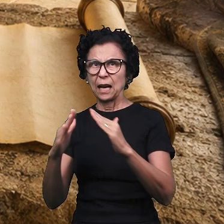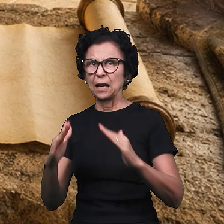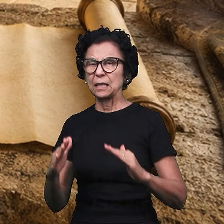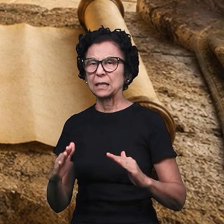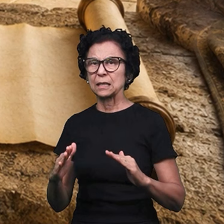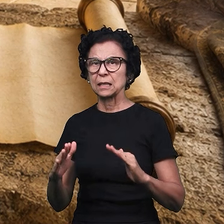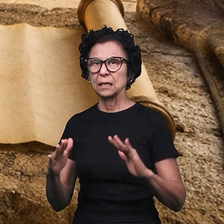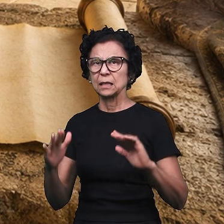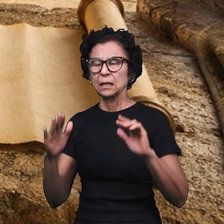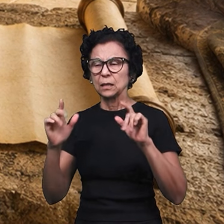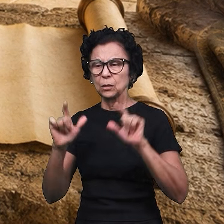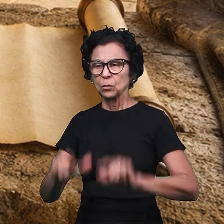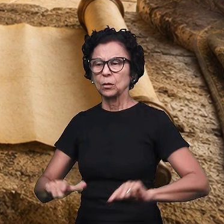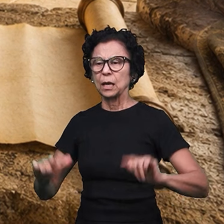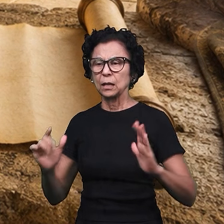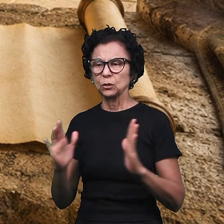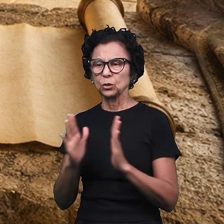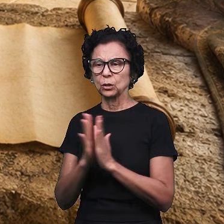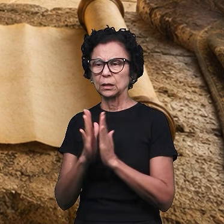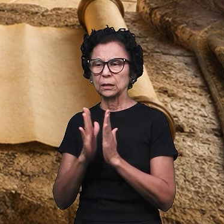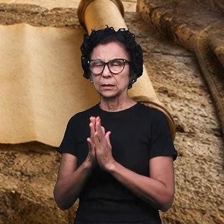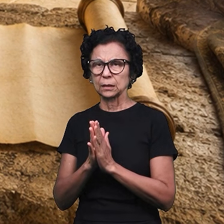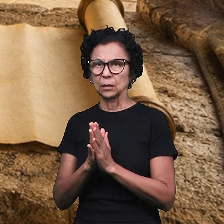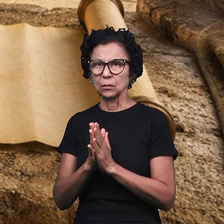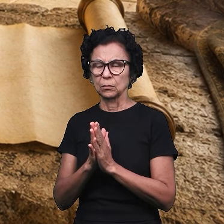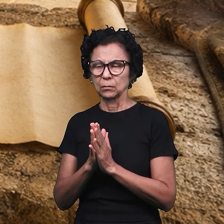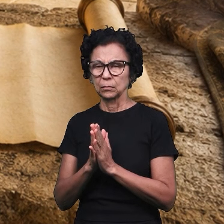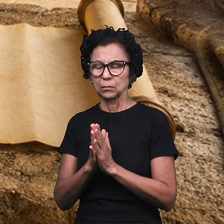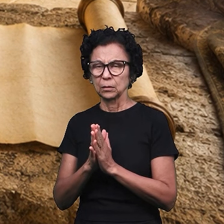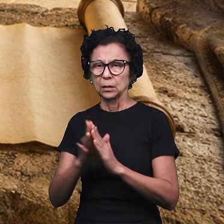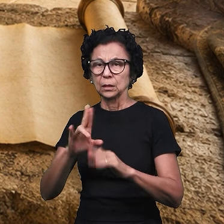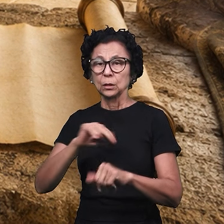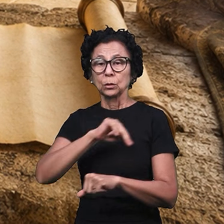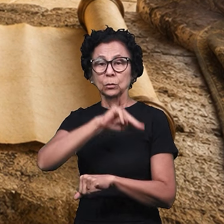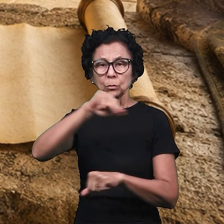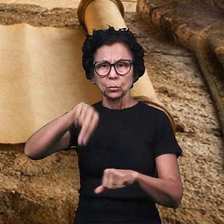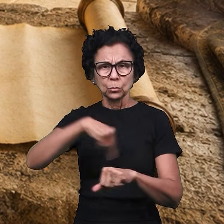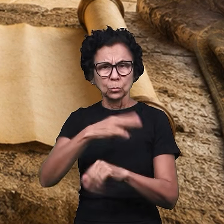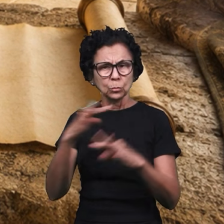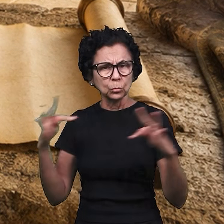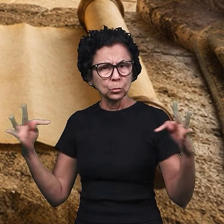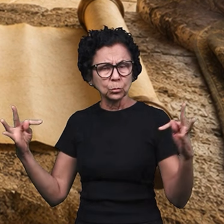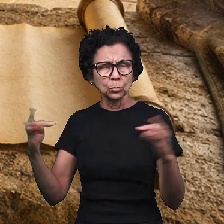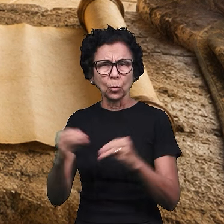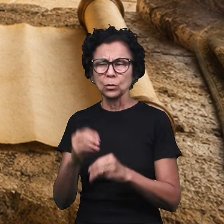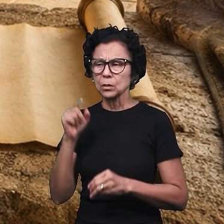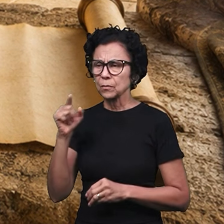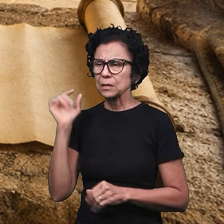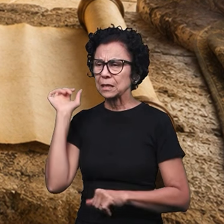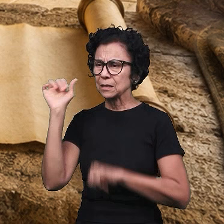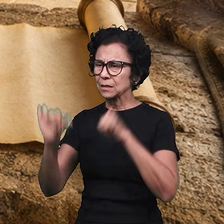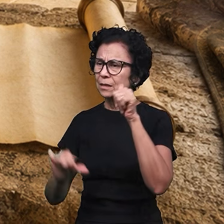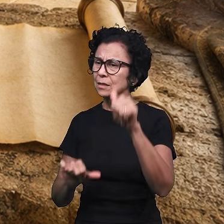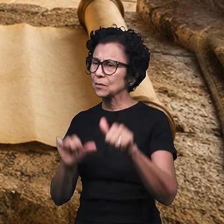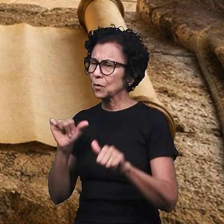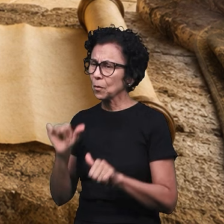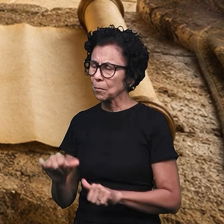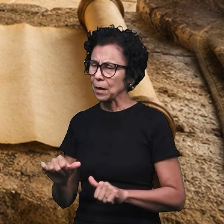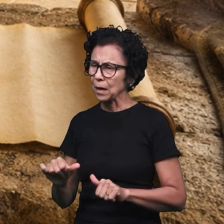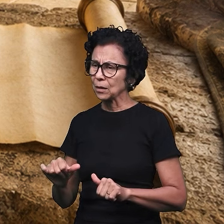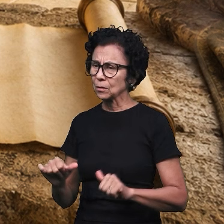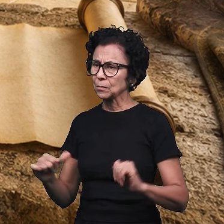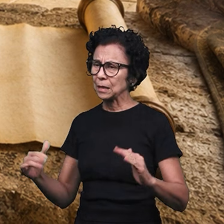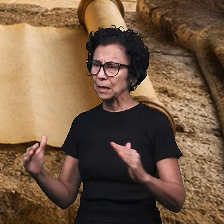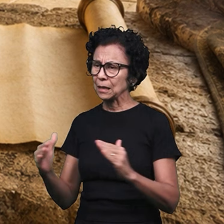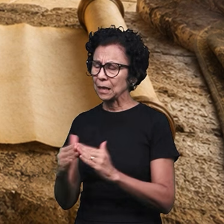casa será chamada casa de oração para todas as nações. Ele diz, vocês, porém, fizeram dela um